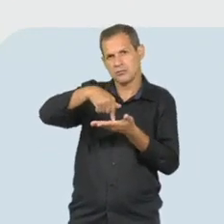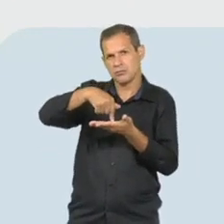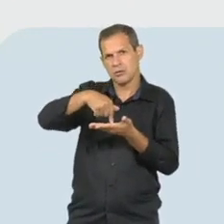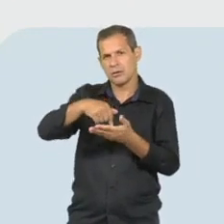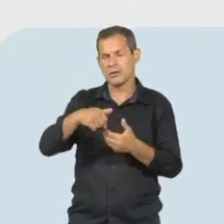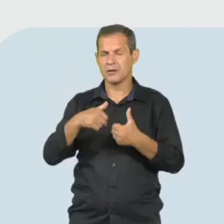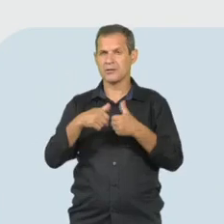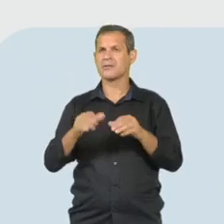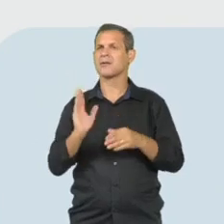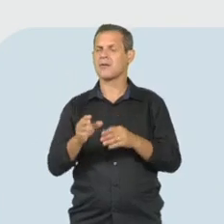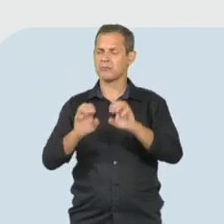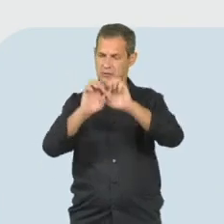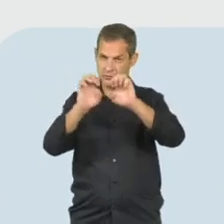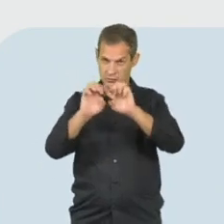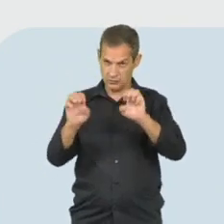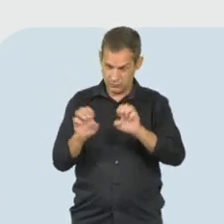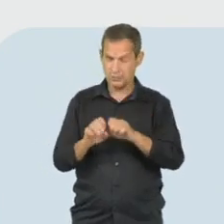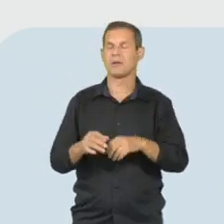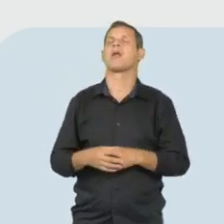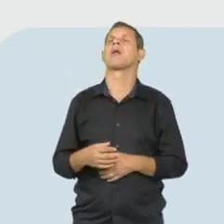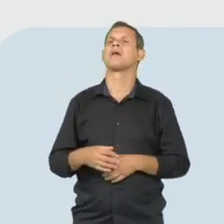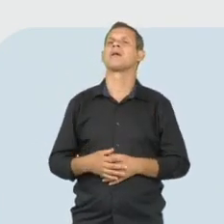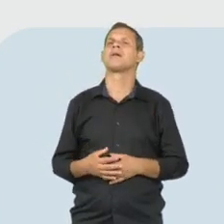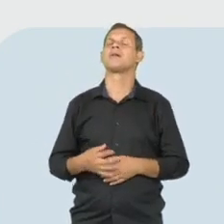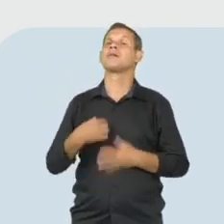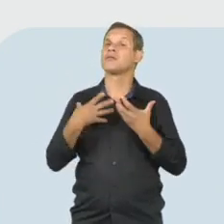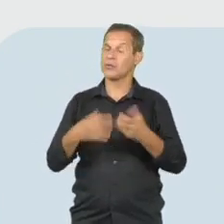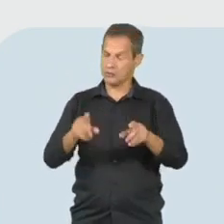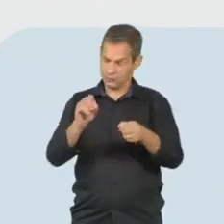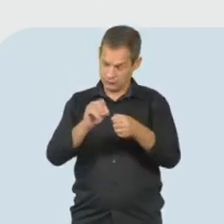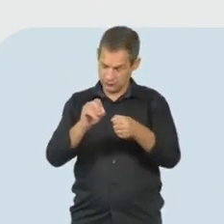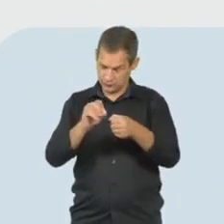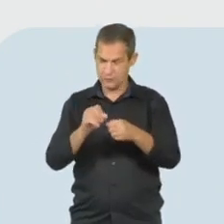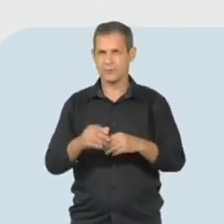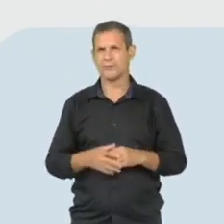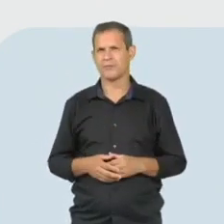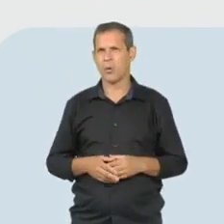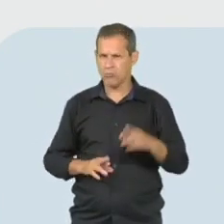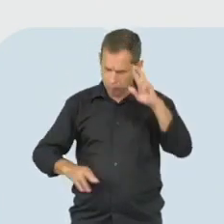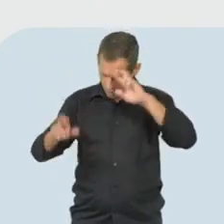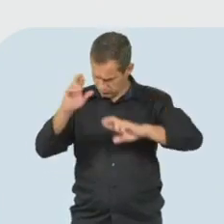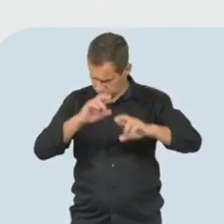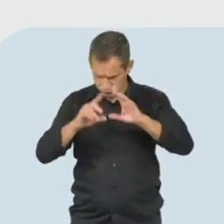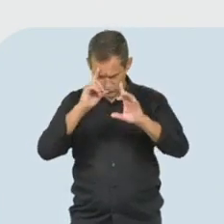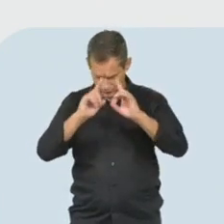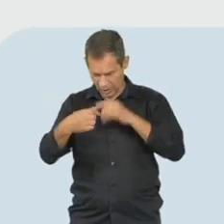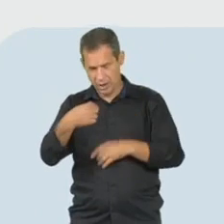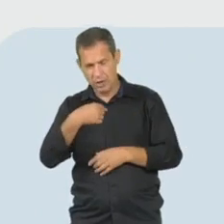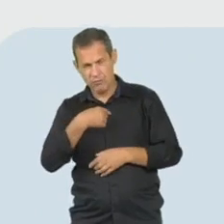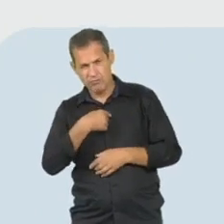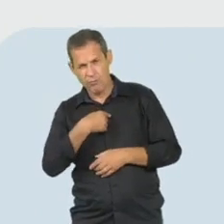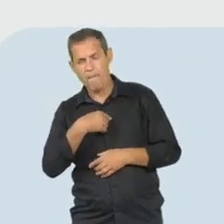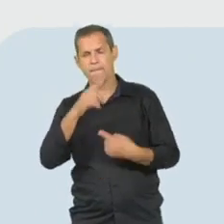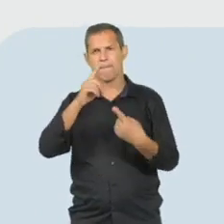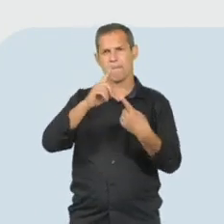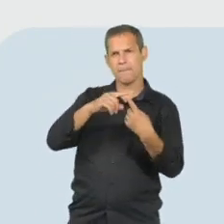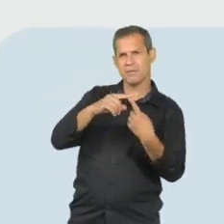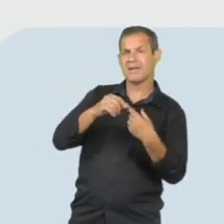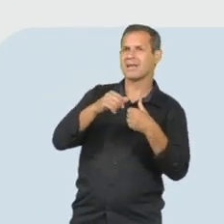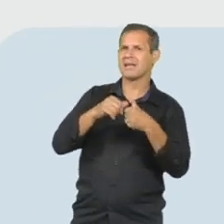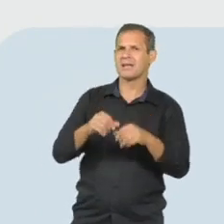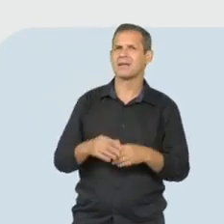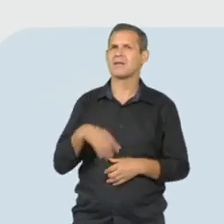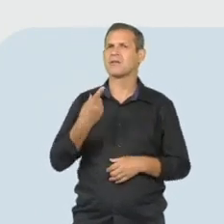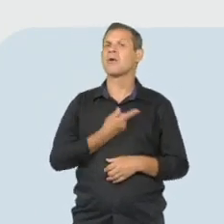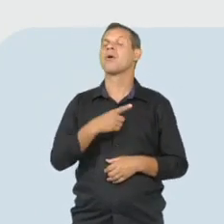eles estão aqui já organizados, né? Se eu quiser fazer uma análise desses dados aqui, eu vou pensar o seguinte. Primeiro, que esse aqui a